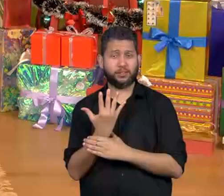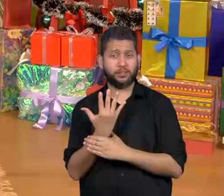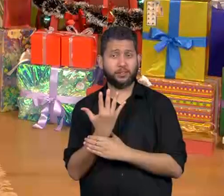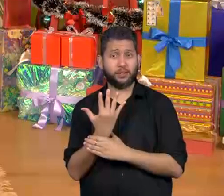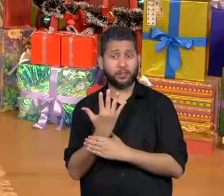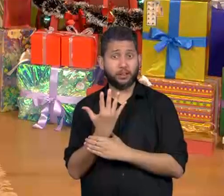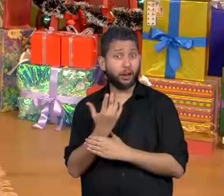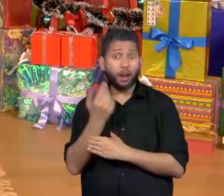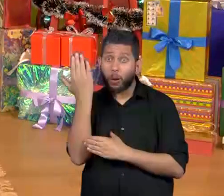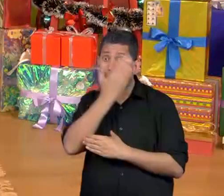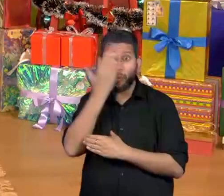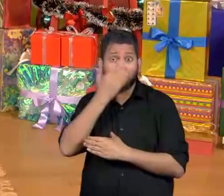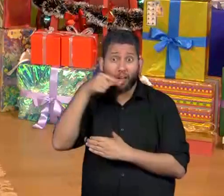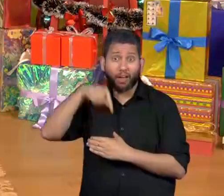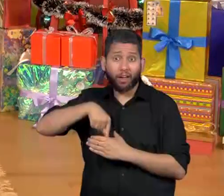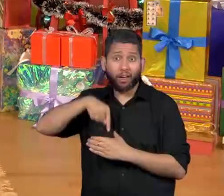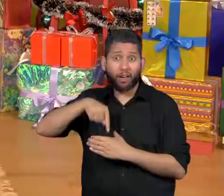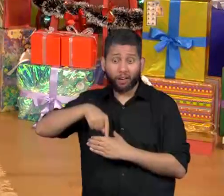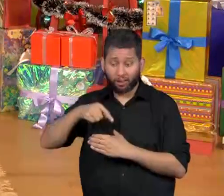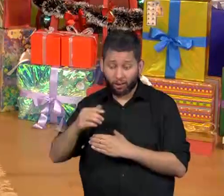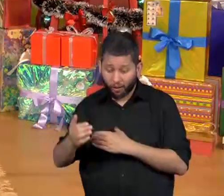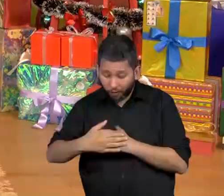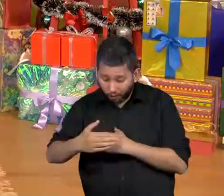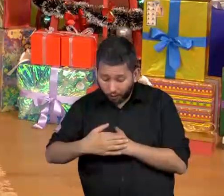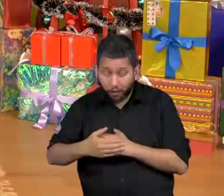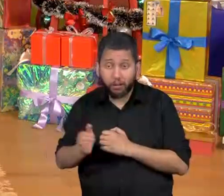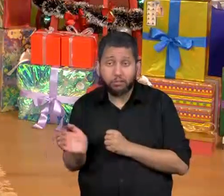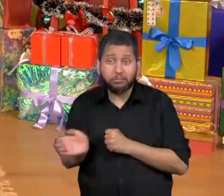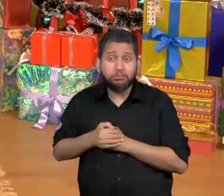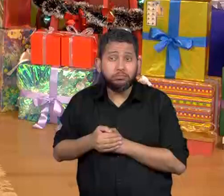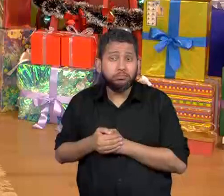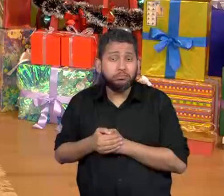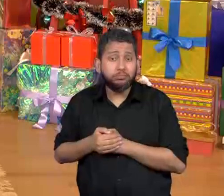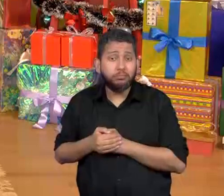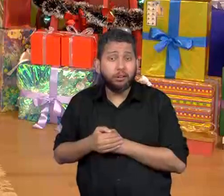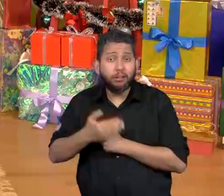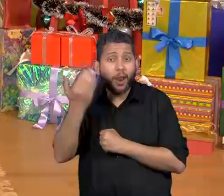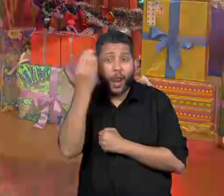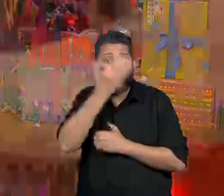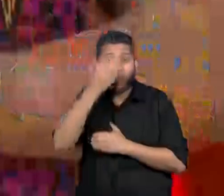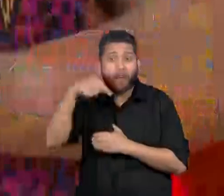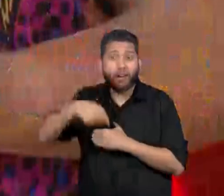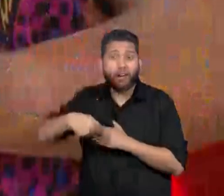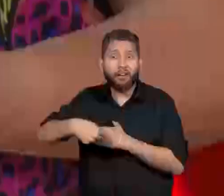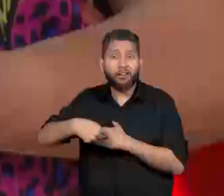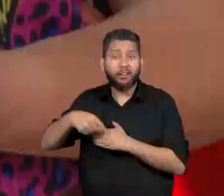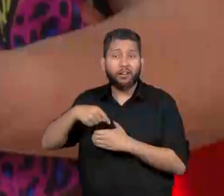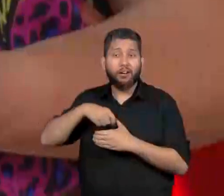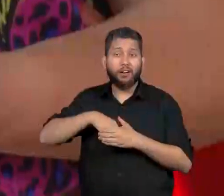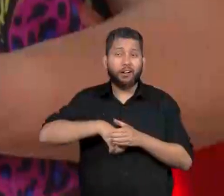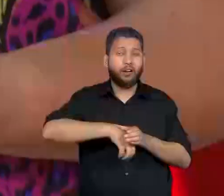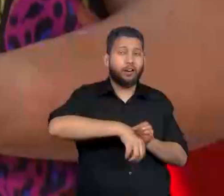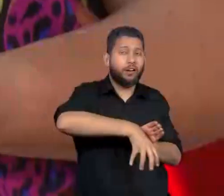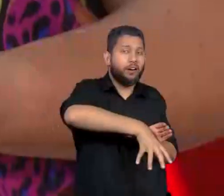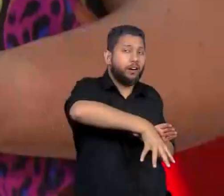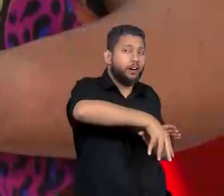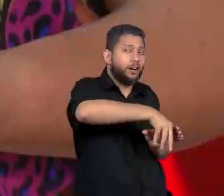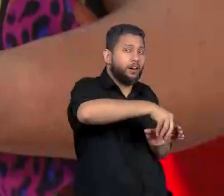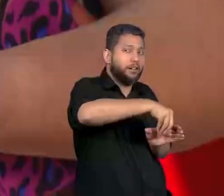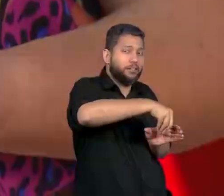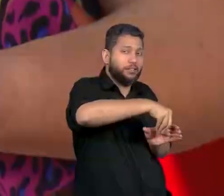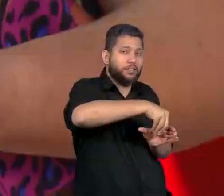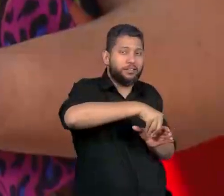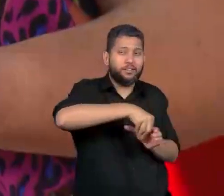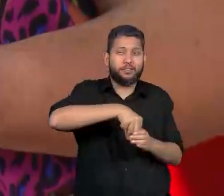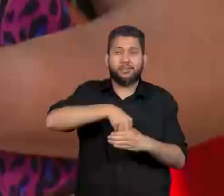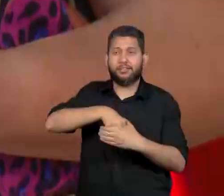está visível. Exatamente, né? Então, olhando para essa planta que está aí nesse vaso, a gente consegue ver as folhas, que